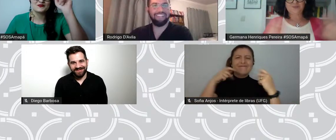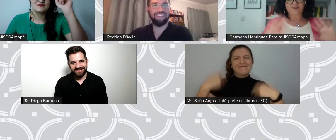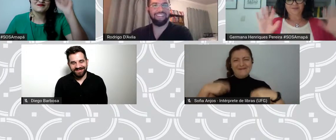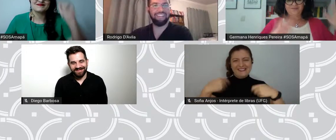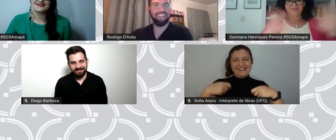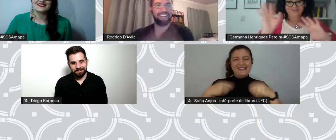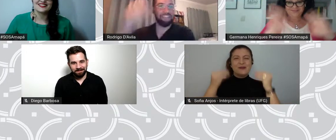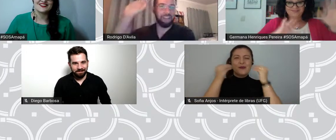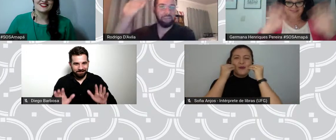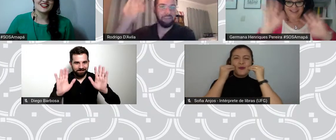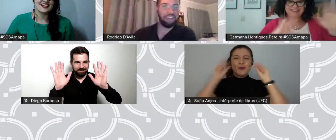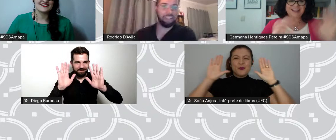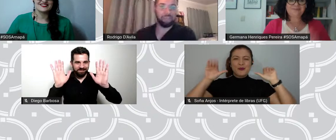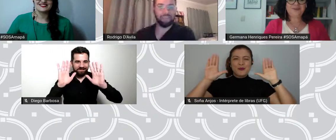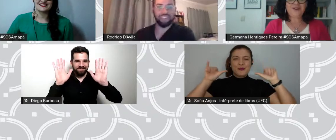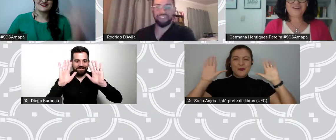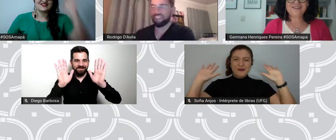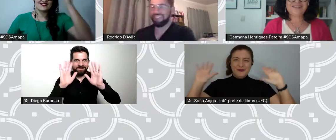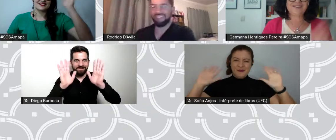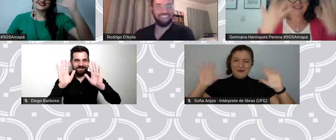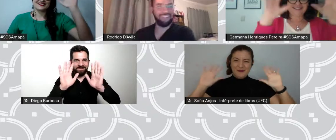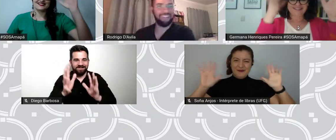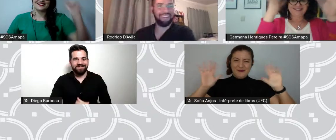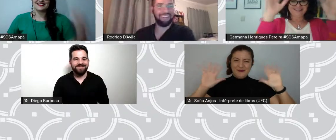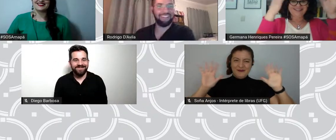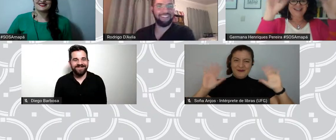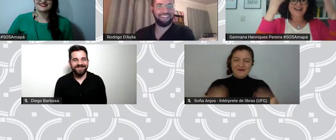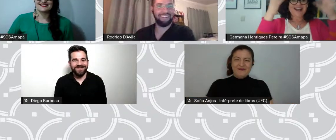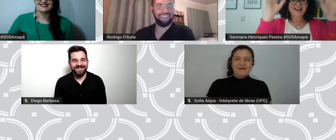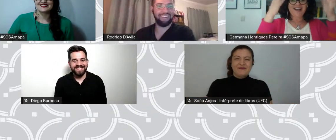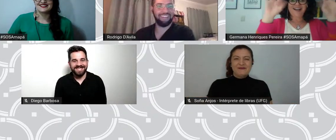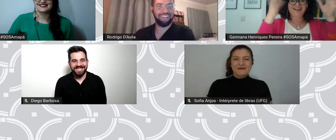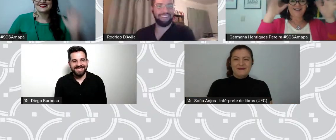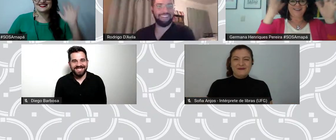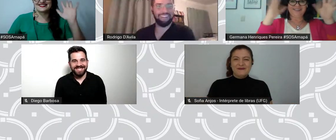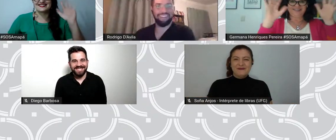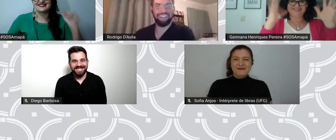Beijo, pessoal. Tchau, tchau. Até a próxima. Tchau.